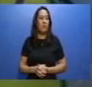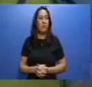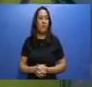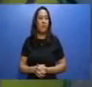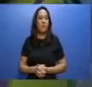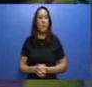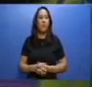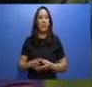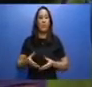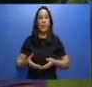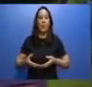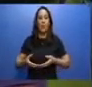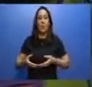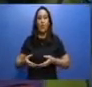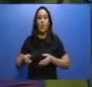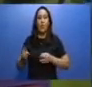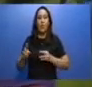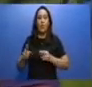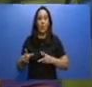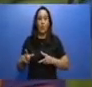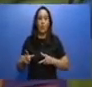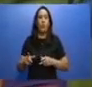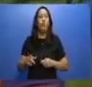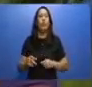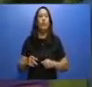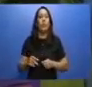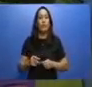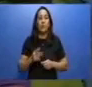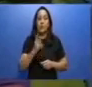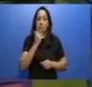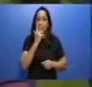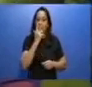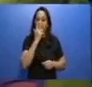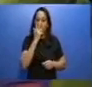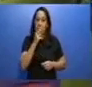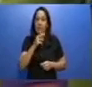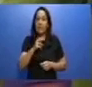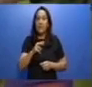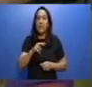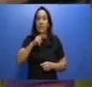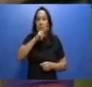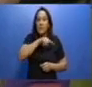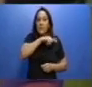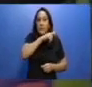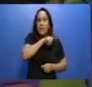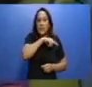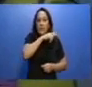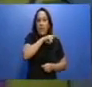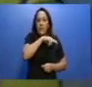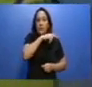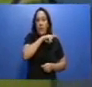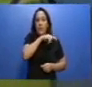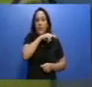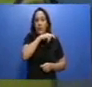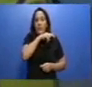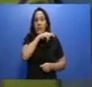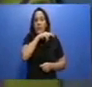E esse Iparaixi também é inspirado na cobra, mas não é no desenho do corpo da cobra. É